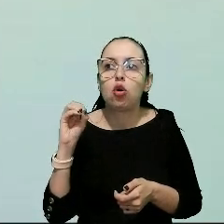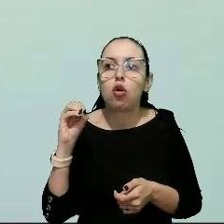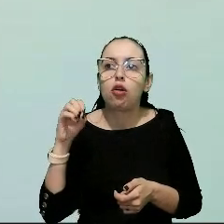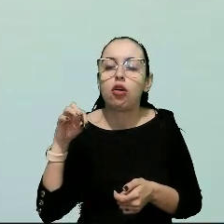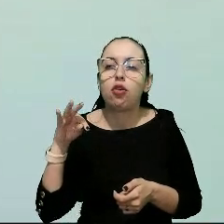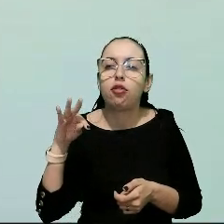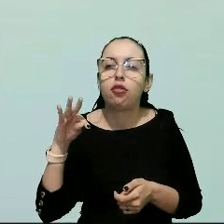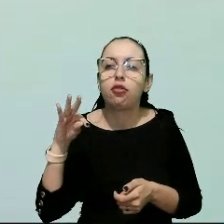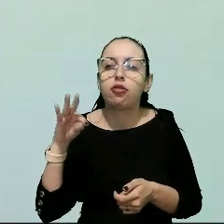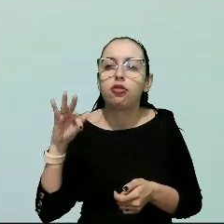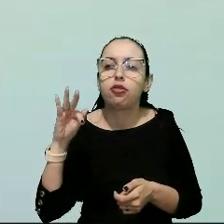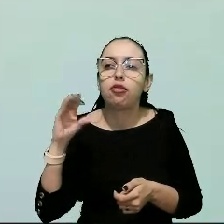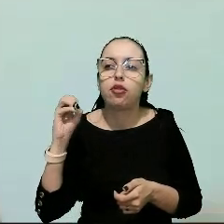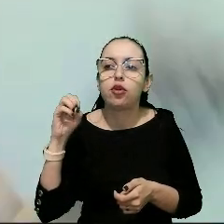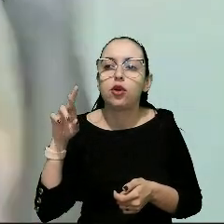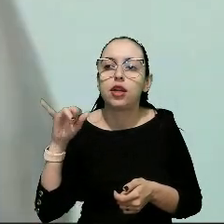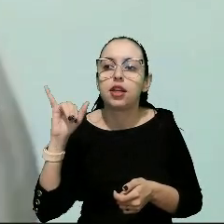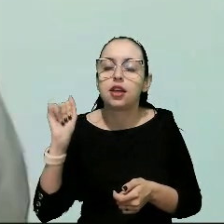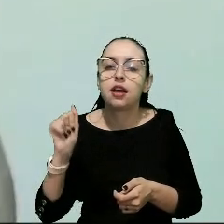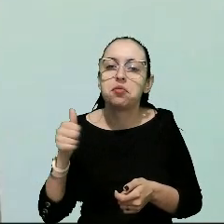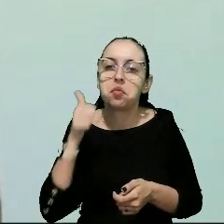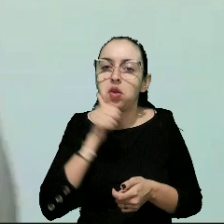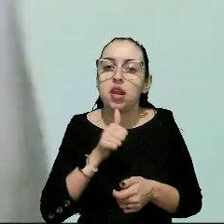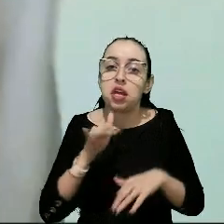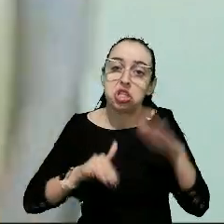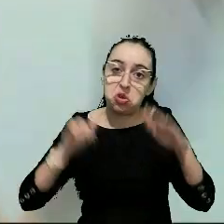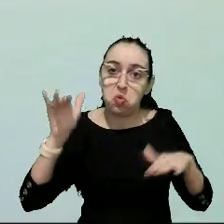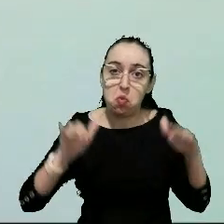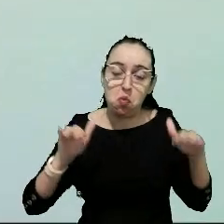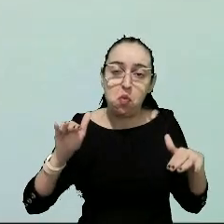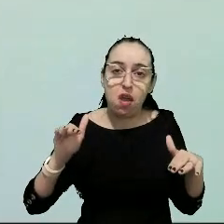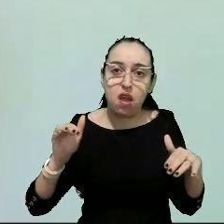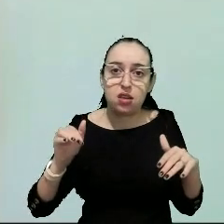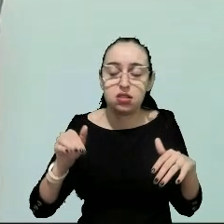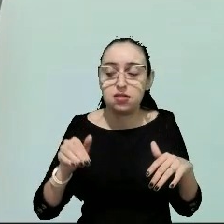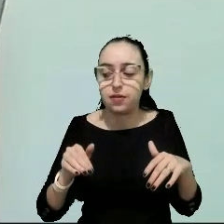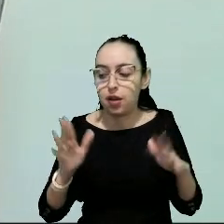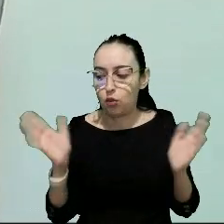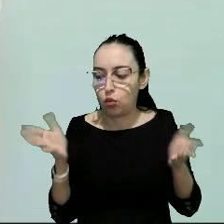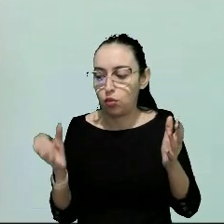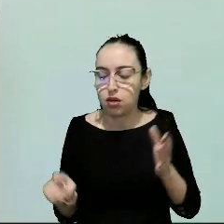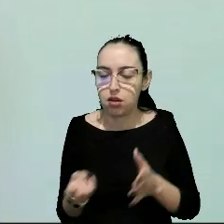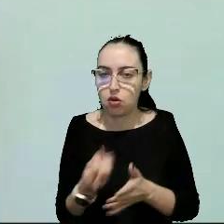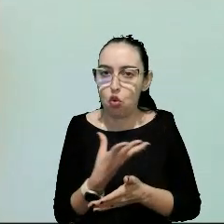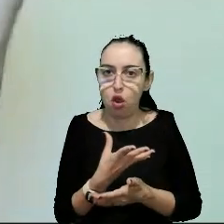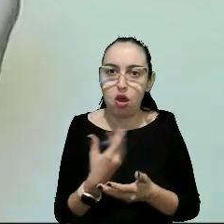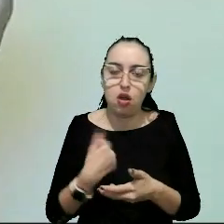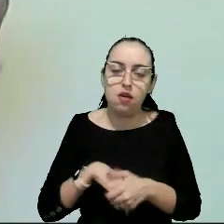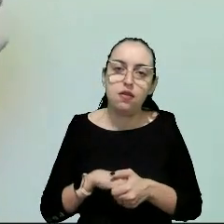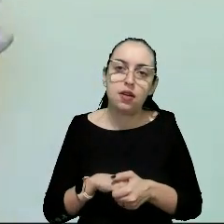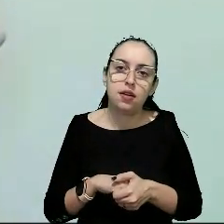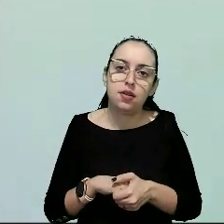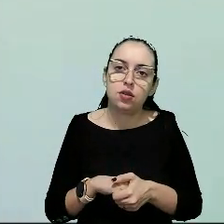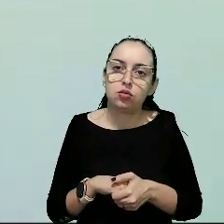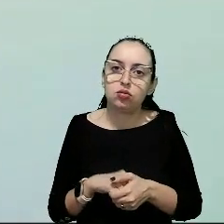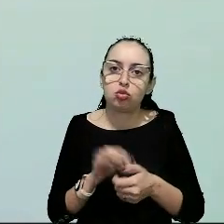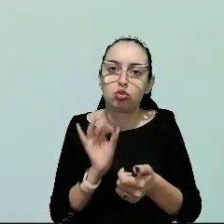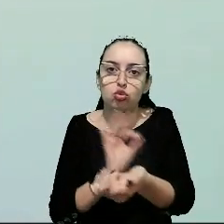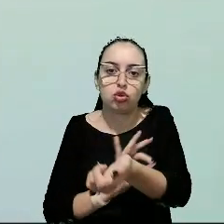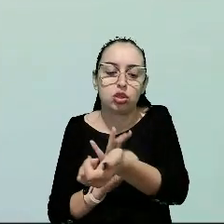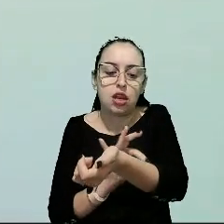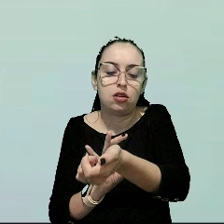Velha euforia. São mulheres, algumas, uma delas pelo menos, mas várias agora, depois que eu falo,